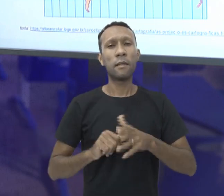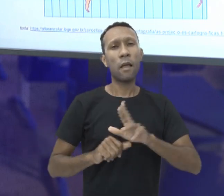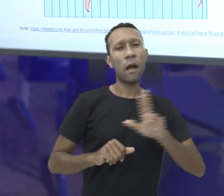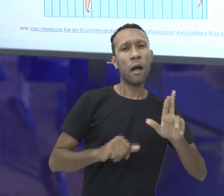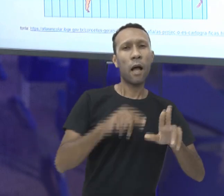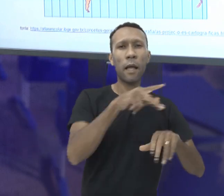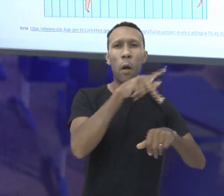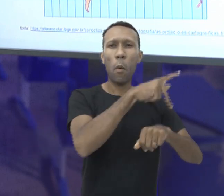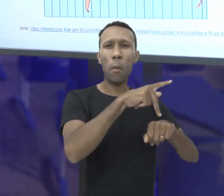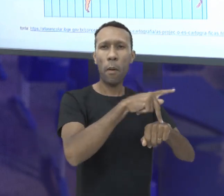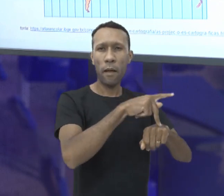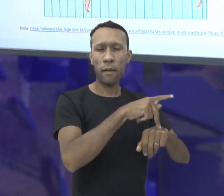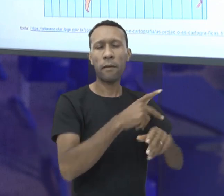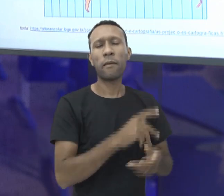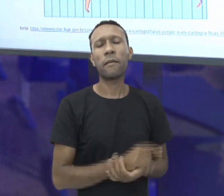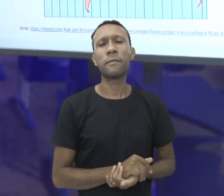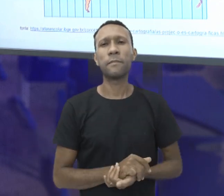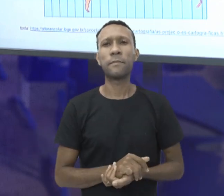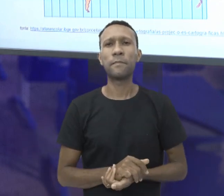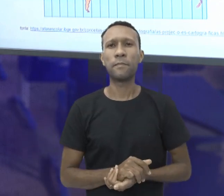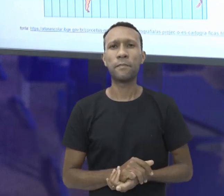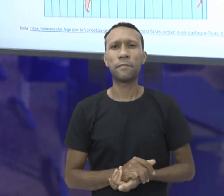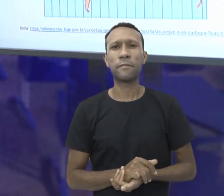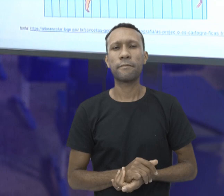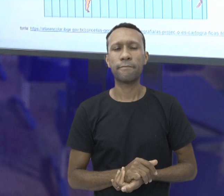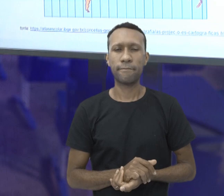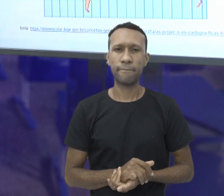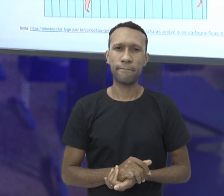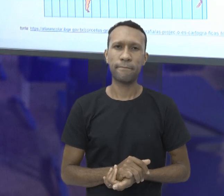proporção maior, equivalente a maior.